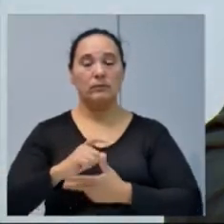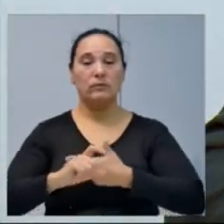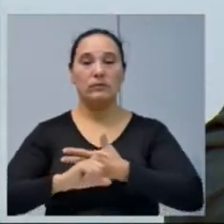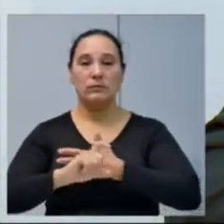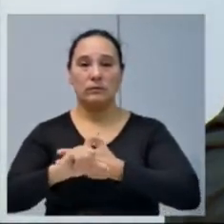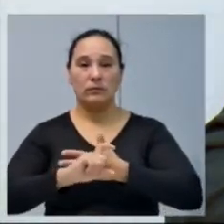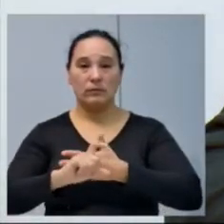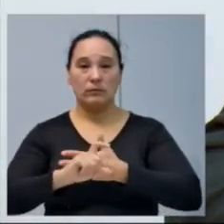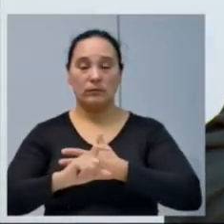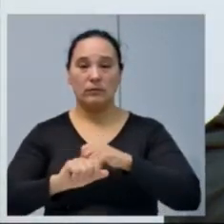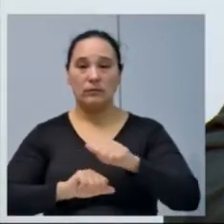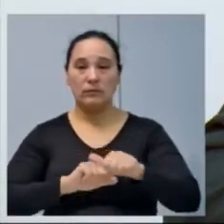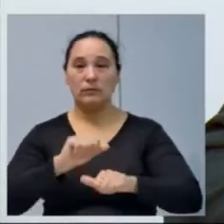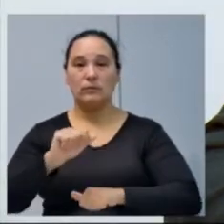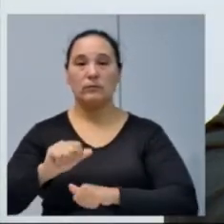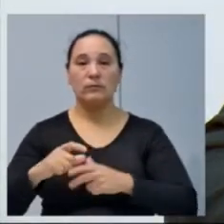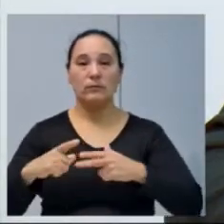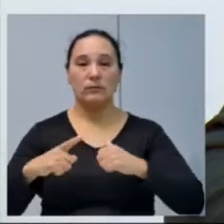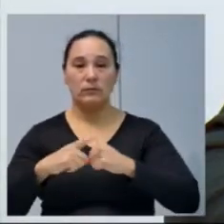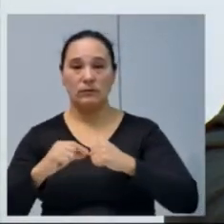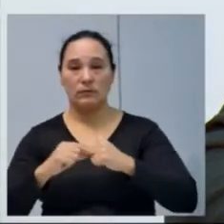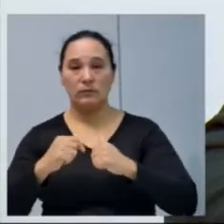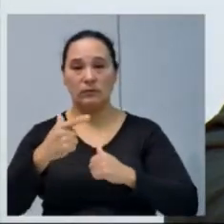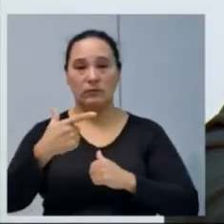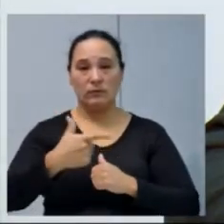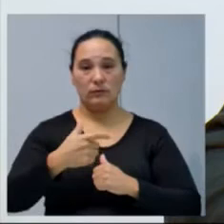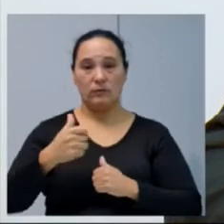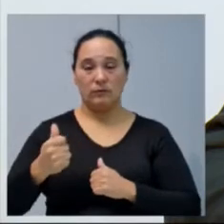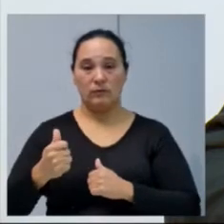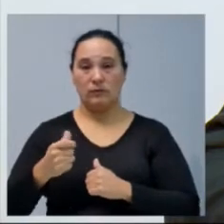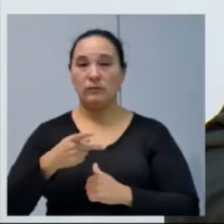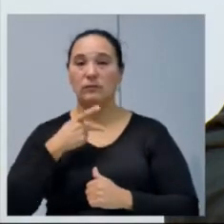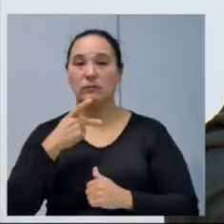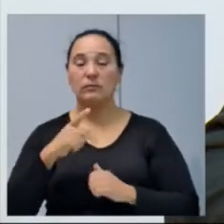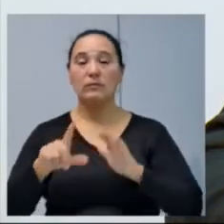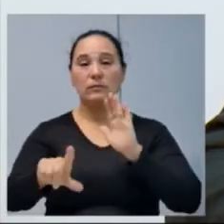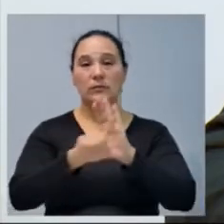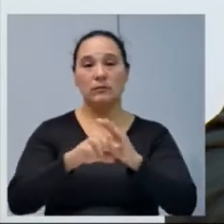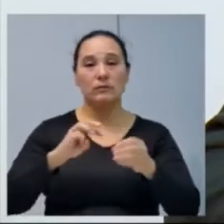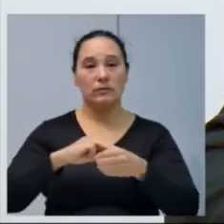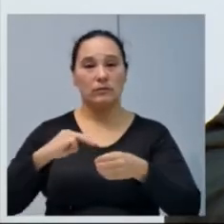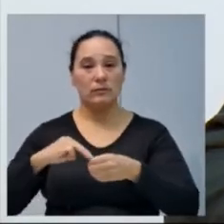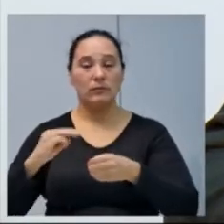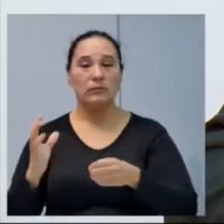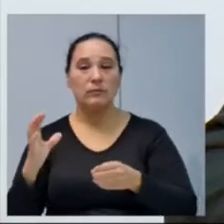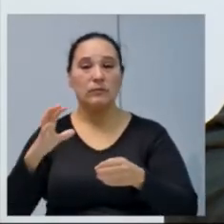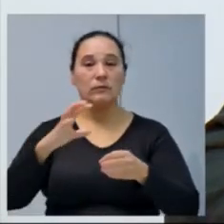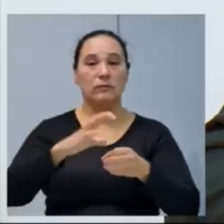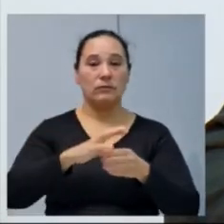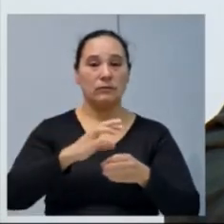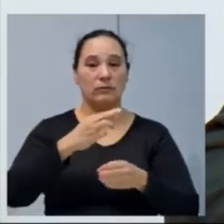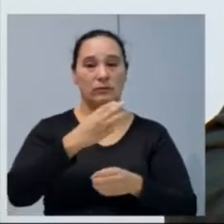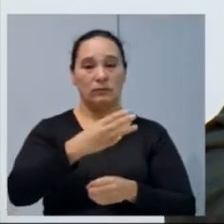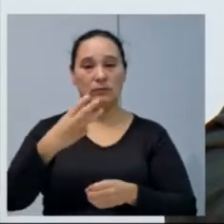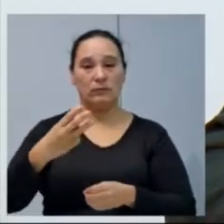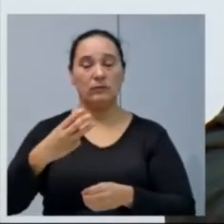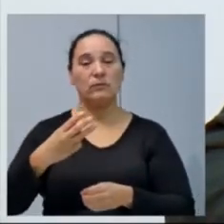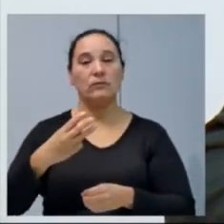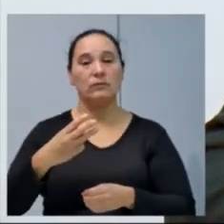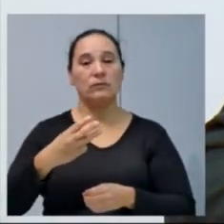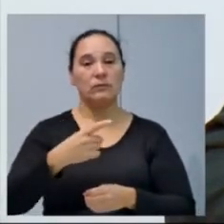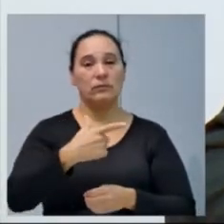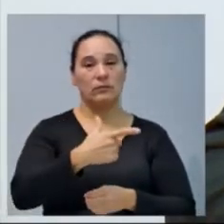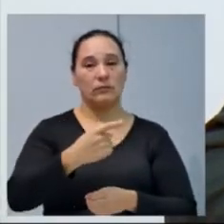altera a redação do artigo 21, e inclui dispositivo na lei municipal complementar nº 3375,